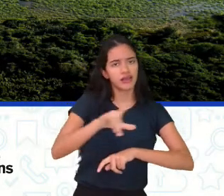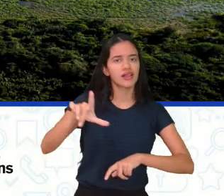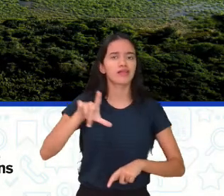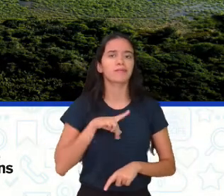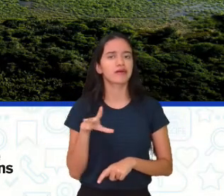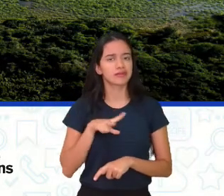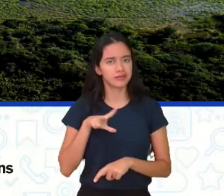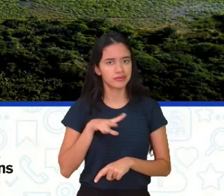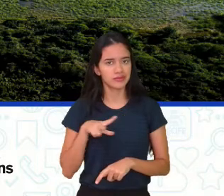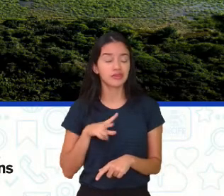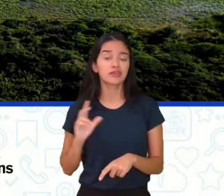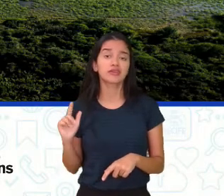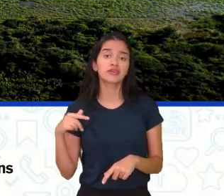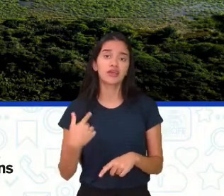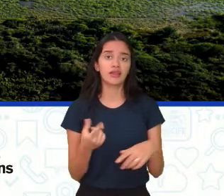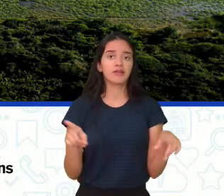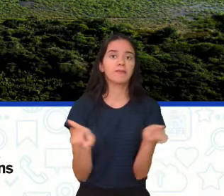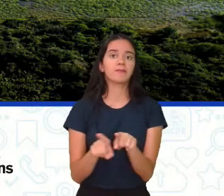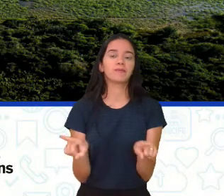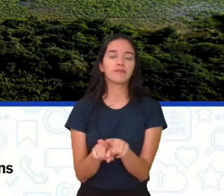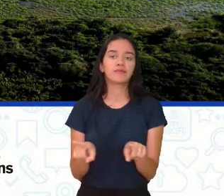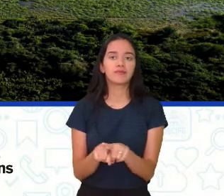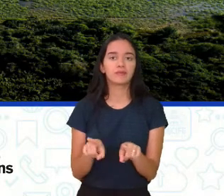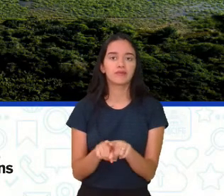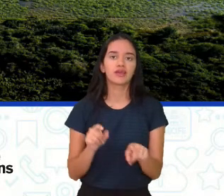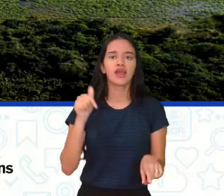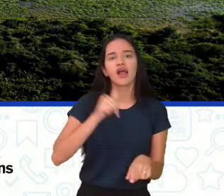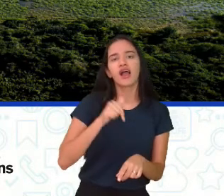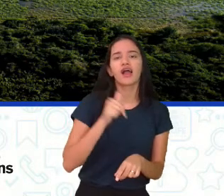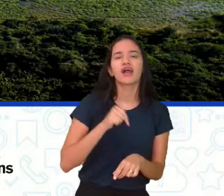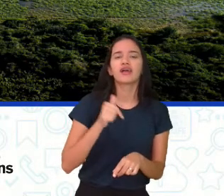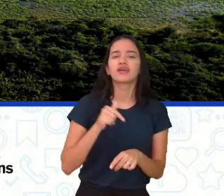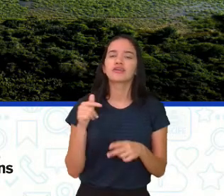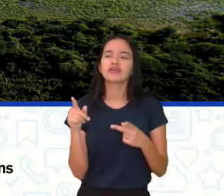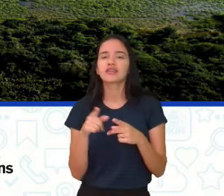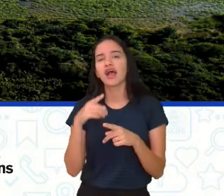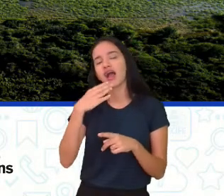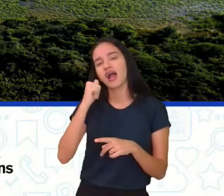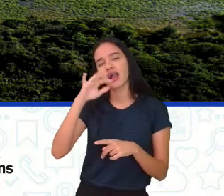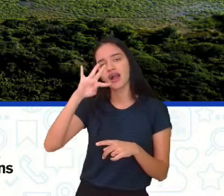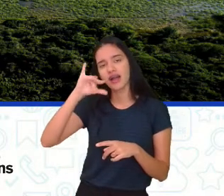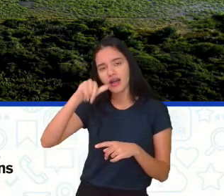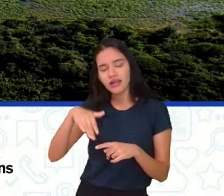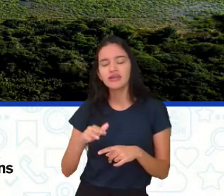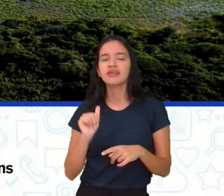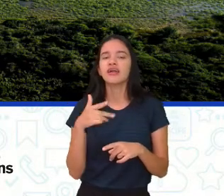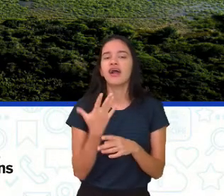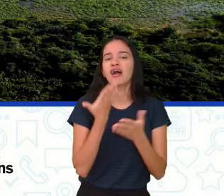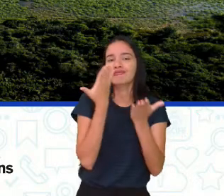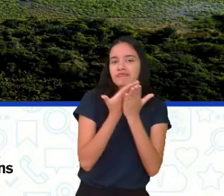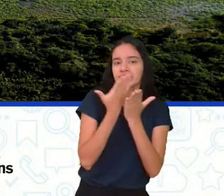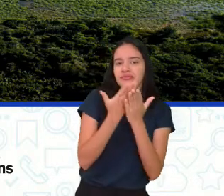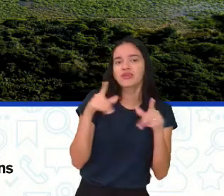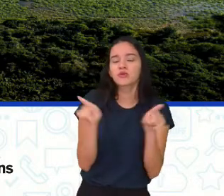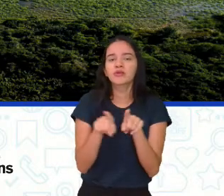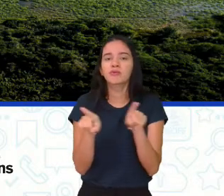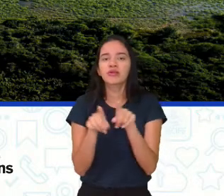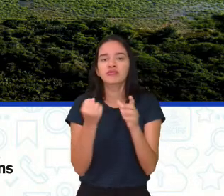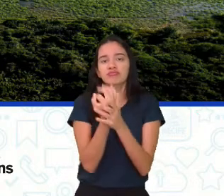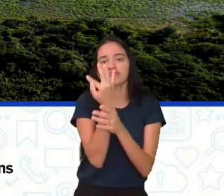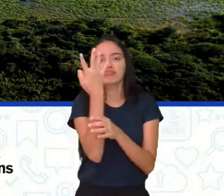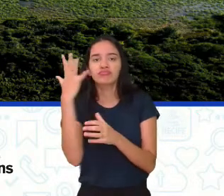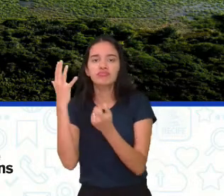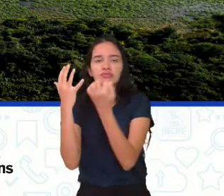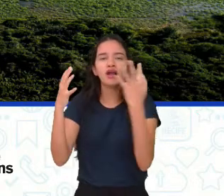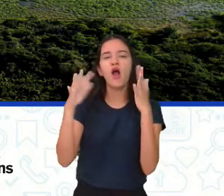particularidade. A gente falou sobre essa questão endêmica aqui na questão da caatinga, professor, na aula sobre caatinga, a vegetação e